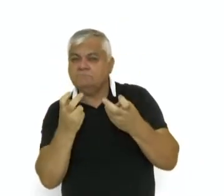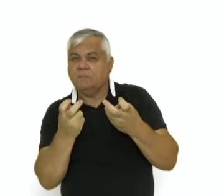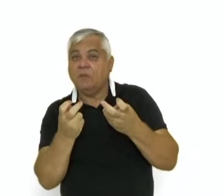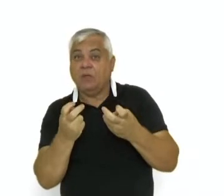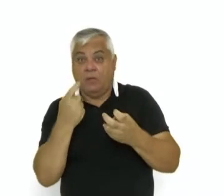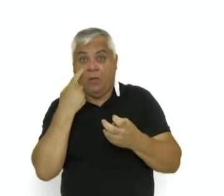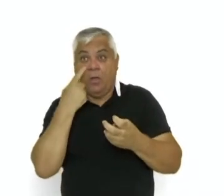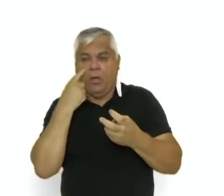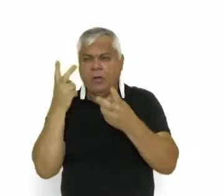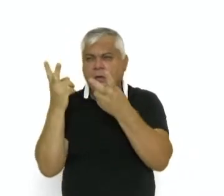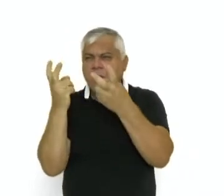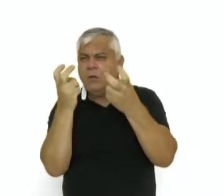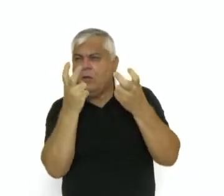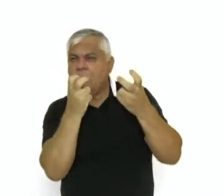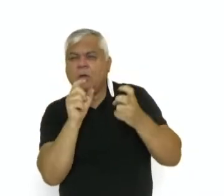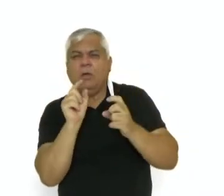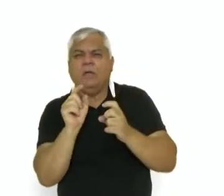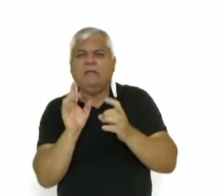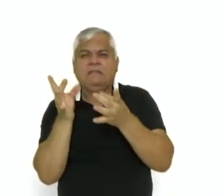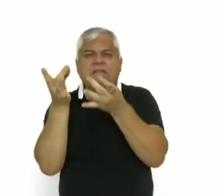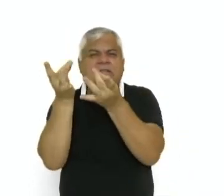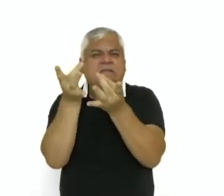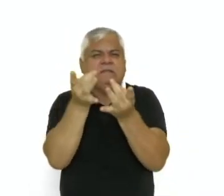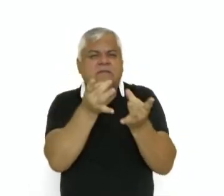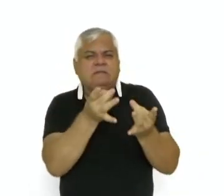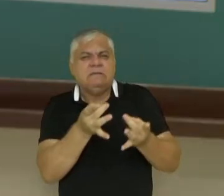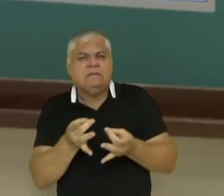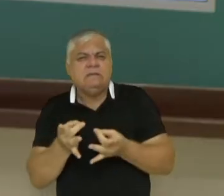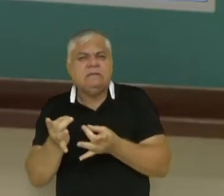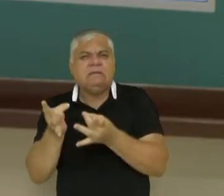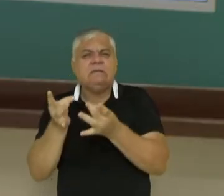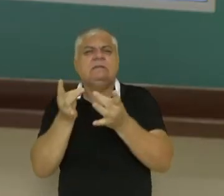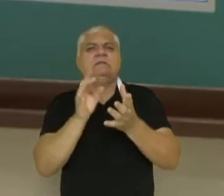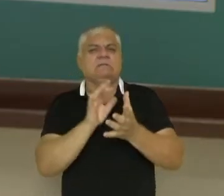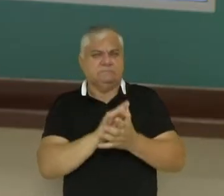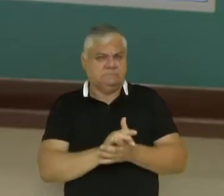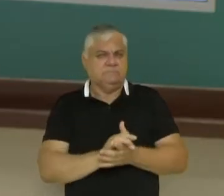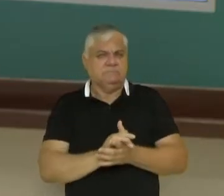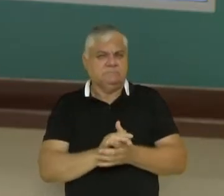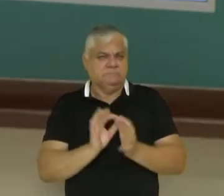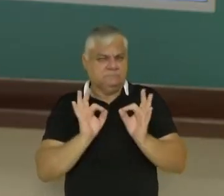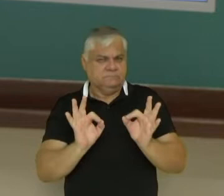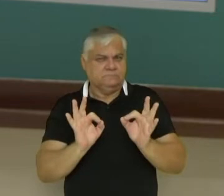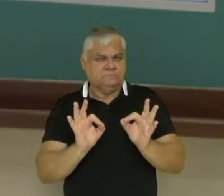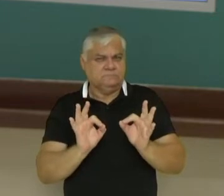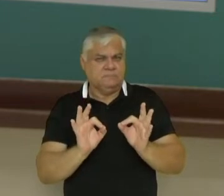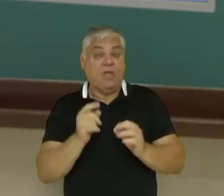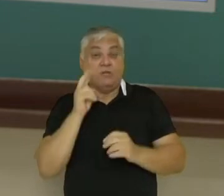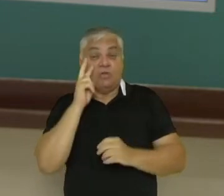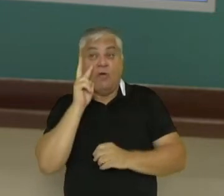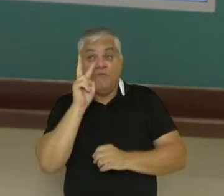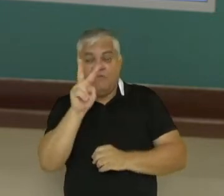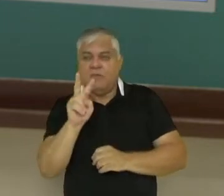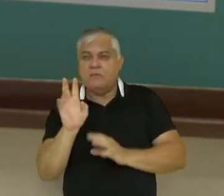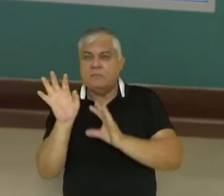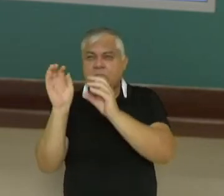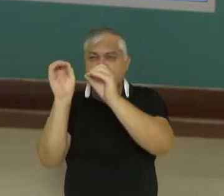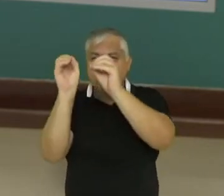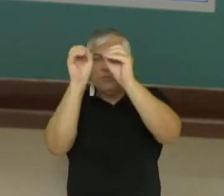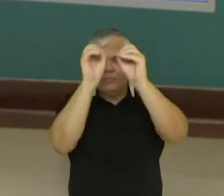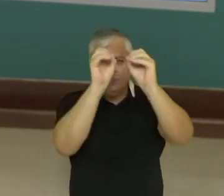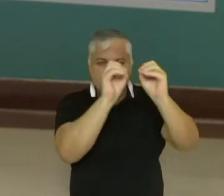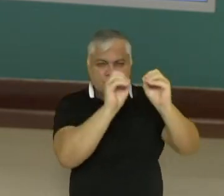observem bem. Observem cada detalhe desse GIF. Cada detalhe deste, certo? Observe a questão dos